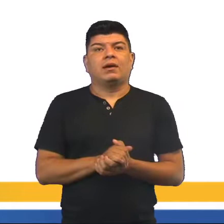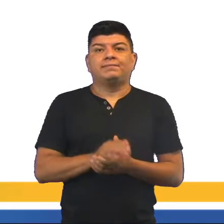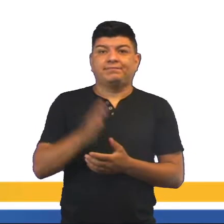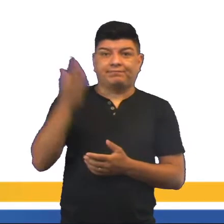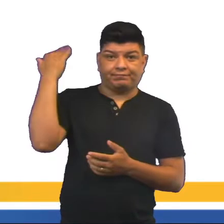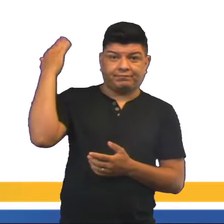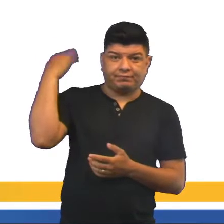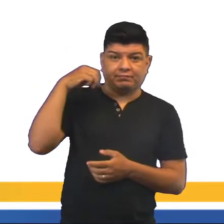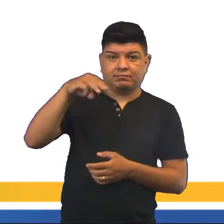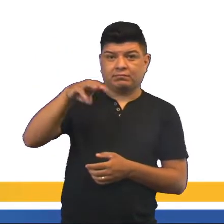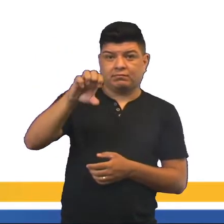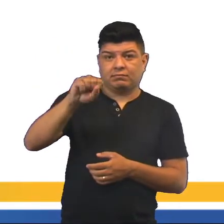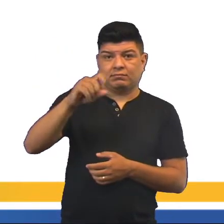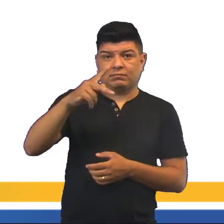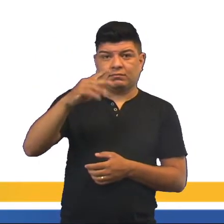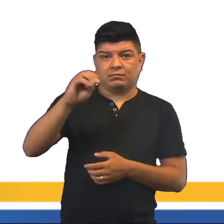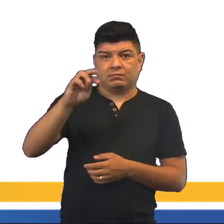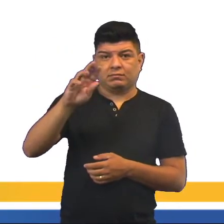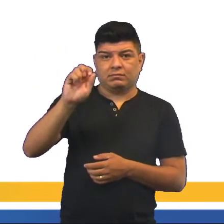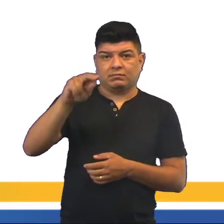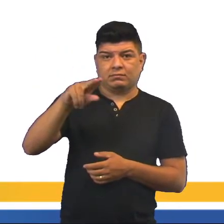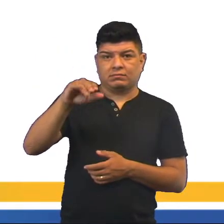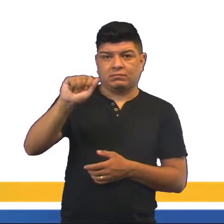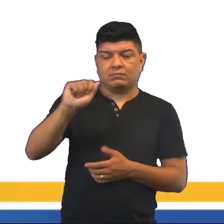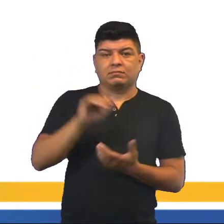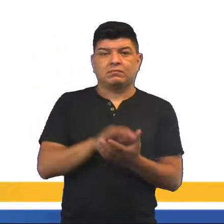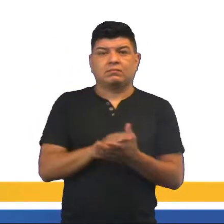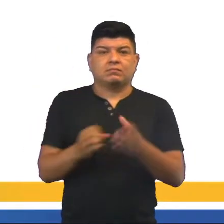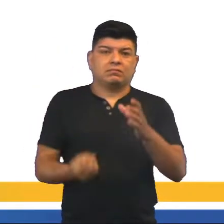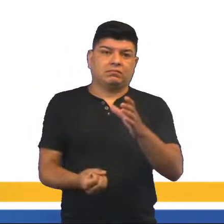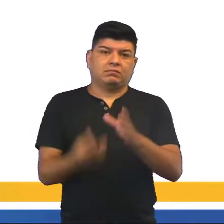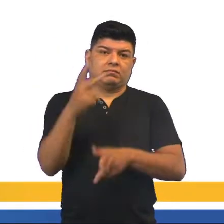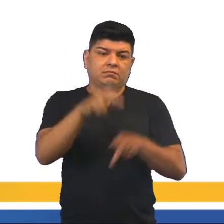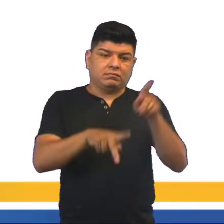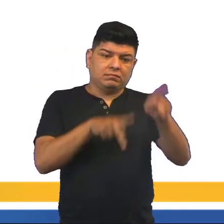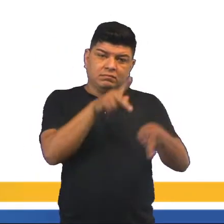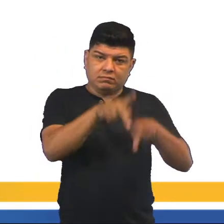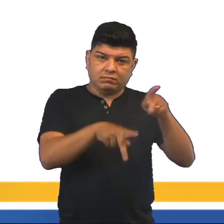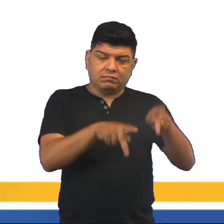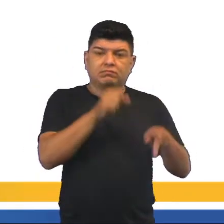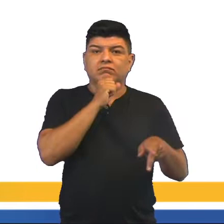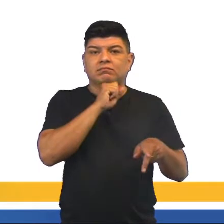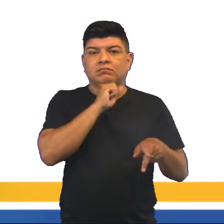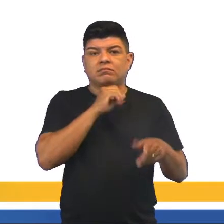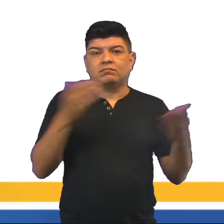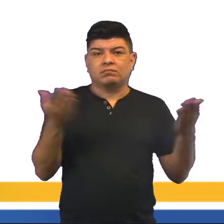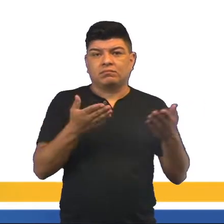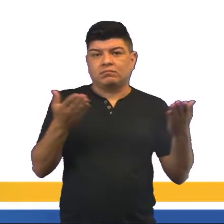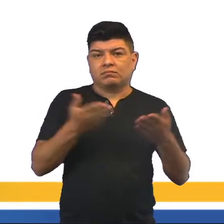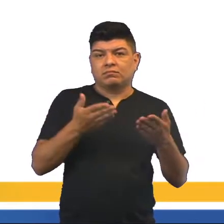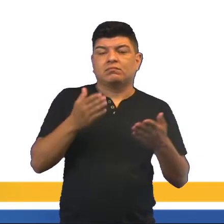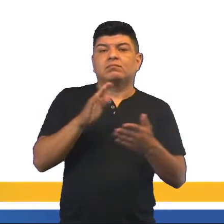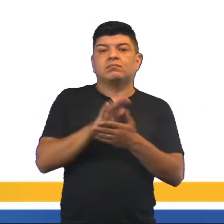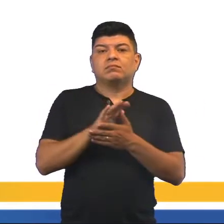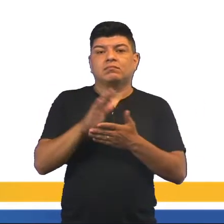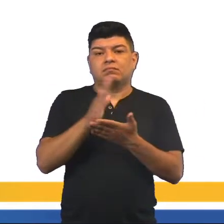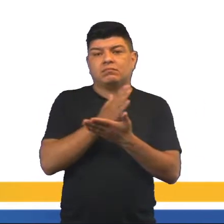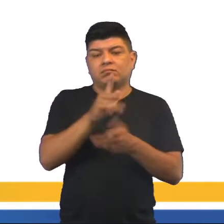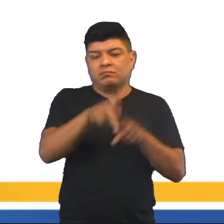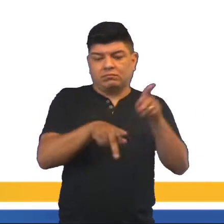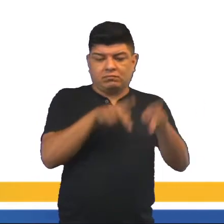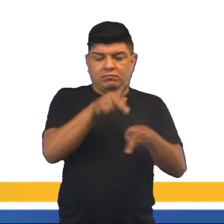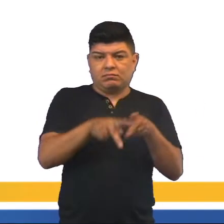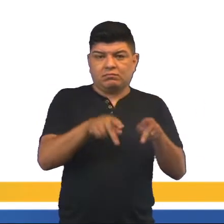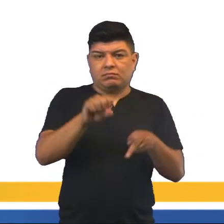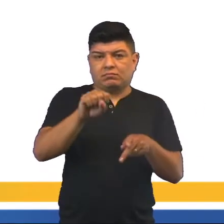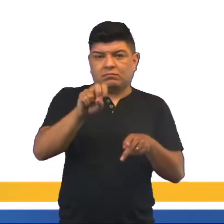na Mesopotâmia. A escrita foi criada ainda na antiga civilização mesopotâmica, que é o atual Iraque, através dos povos